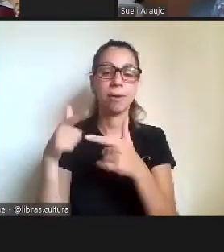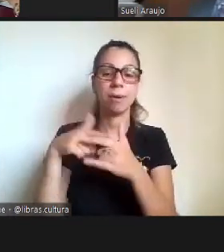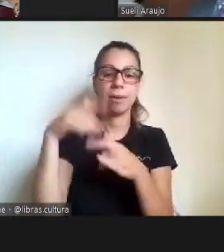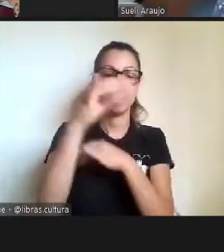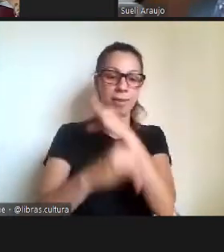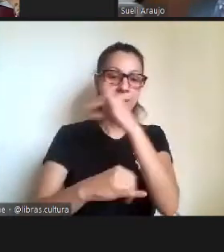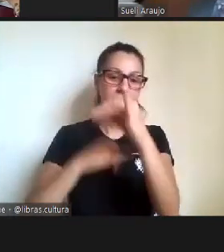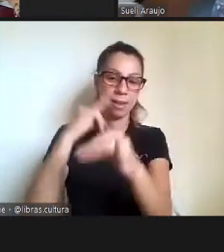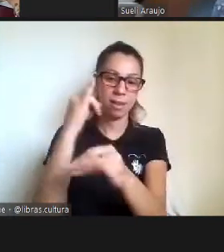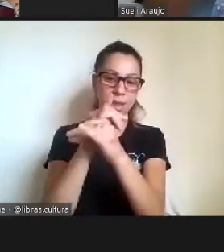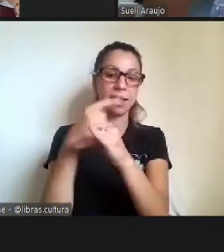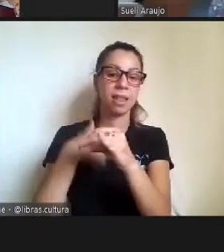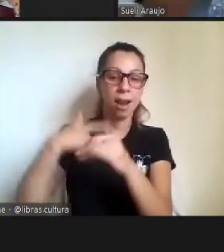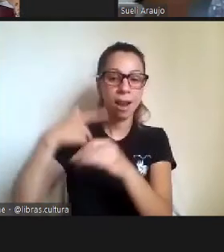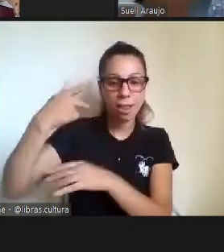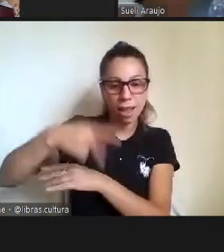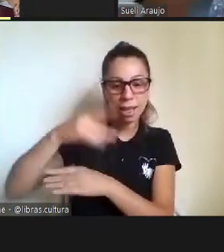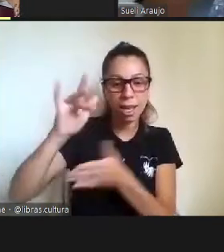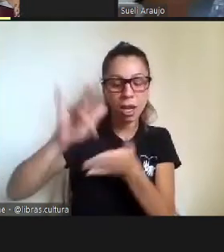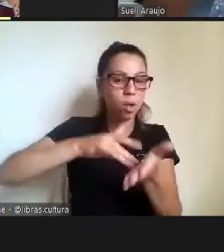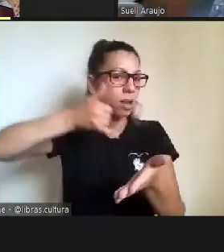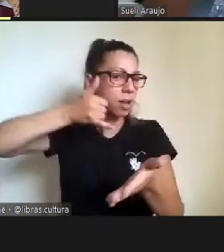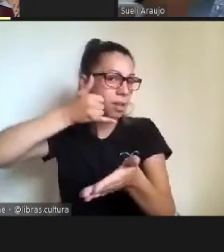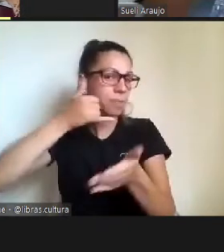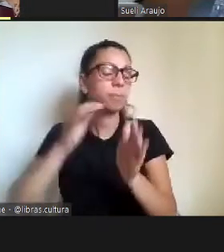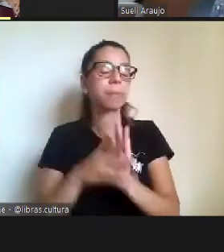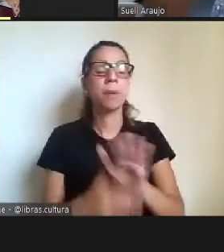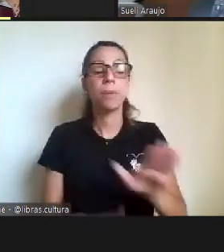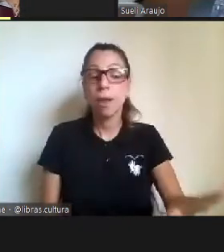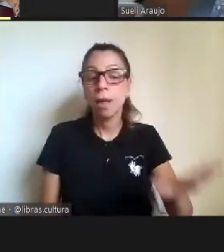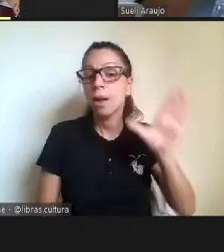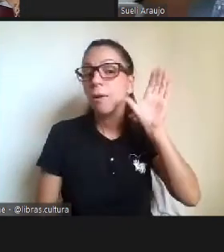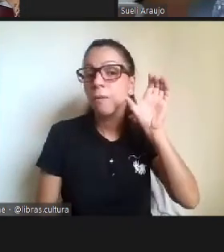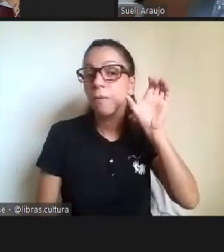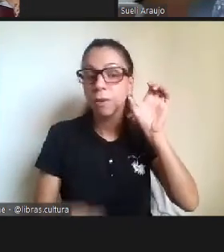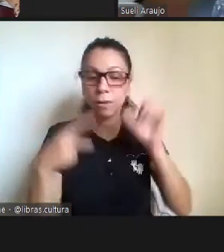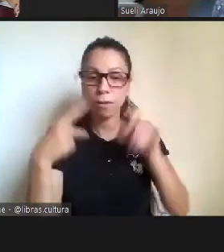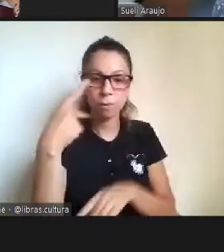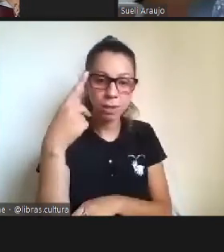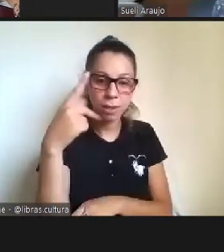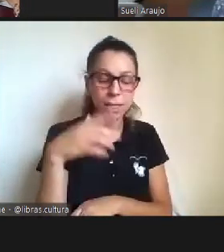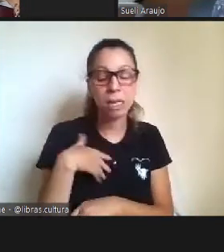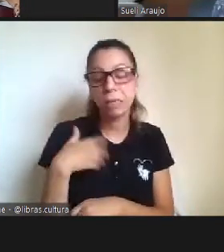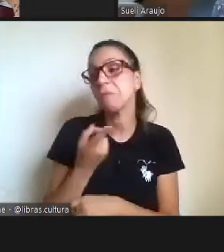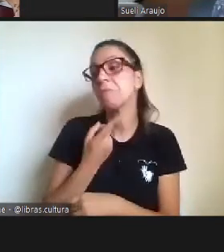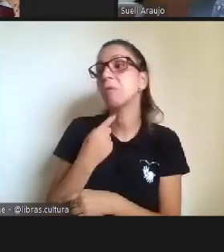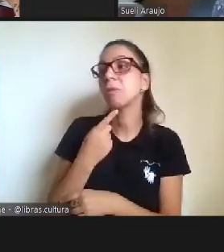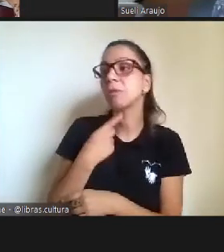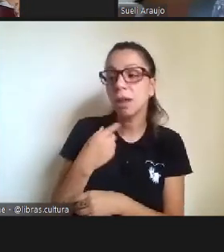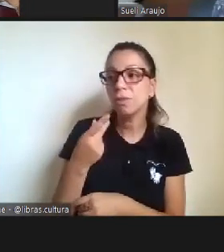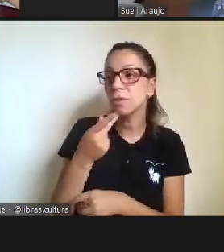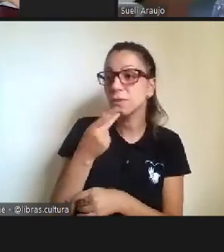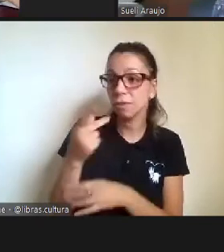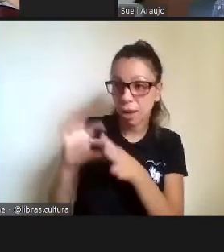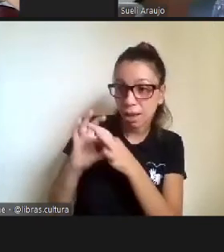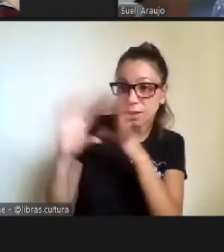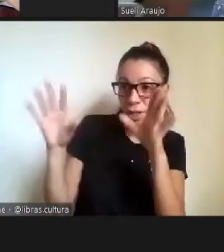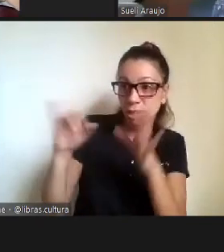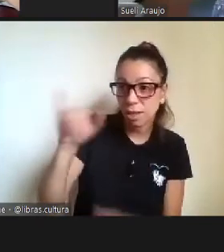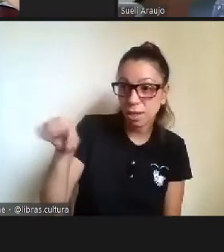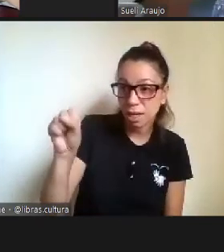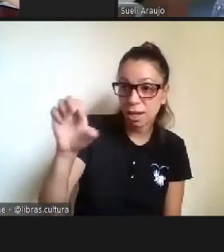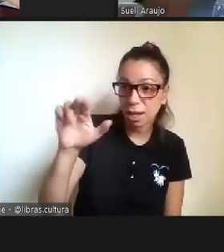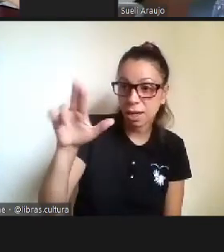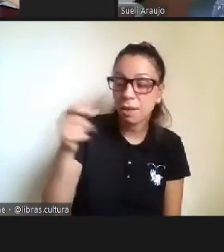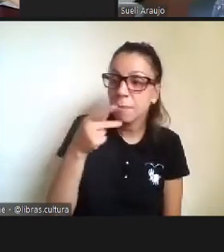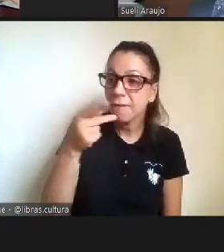pelo celular, então ela está ouvindo vocês e assim que você quiser falar, tá bom, Jéssica? Aí você me diz que eu